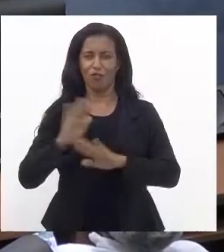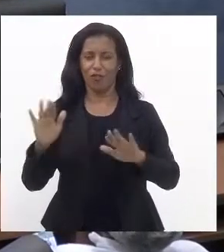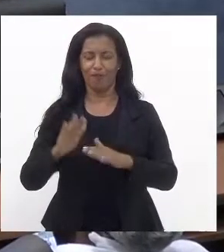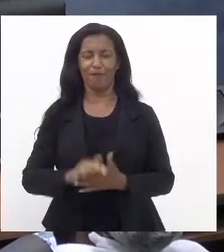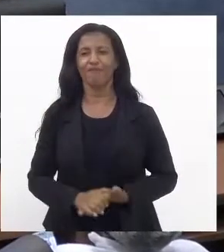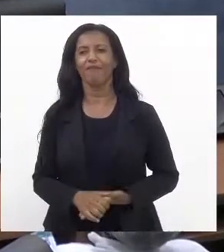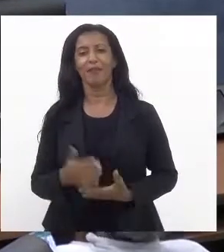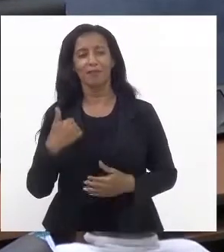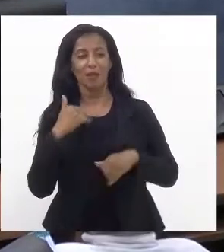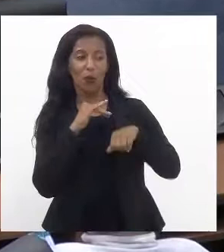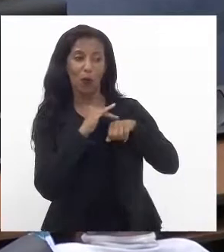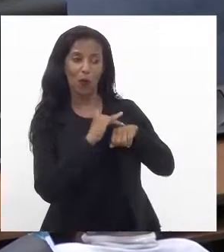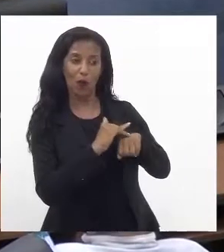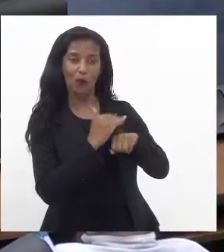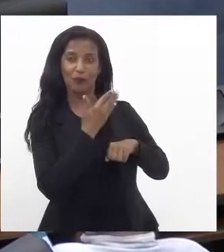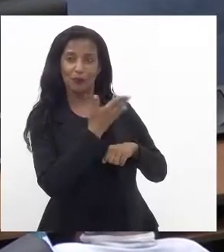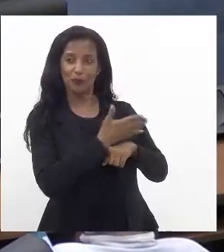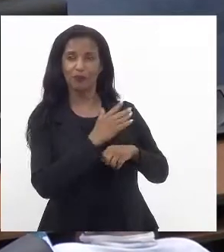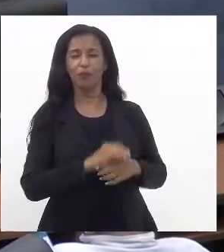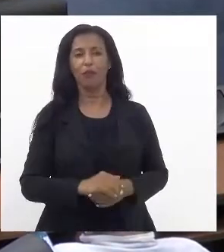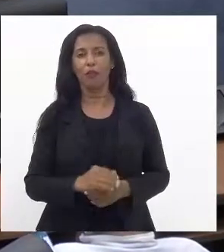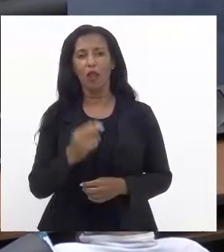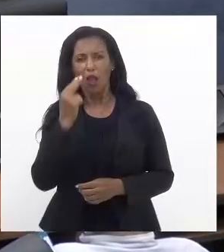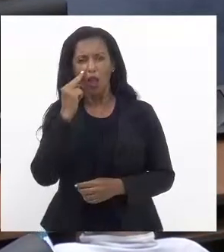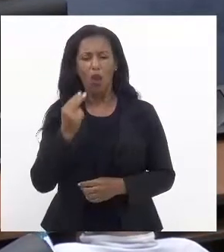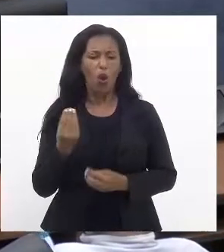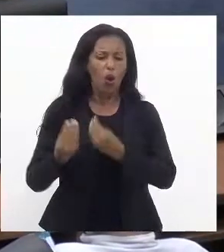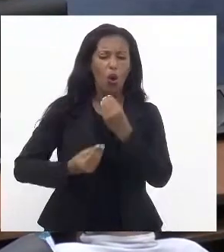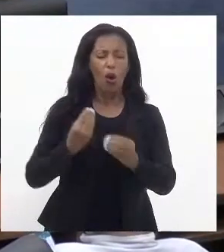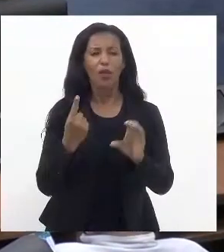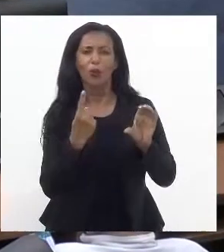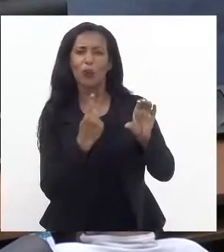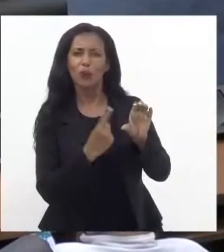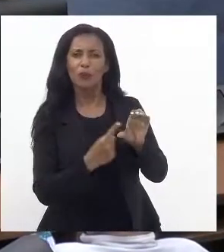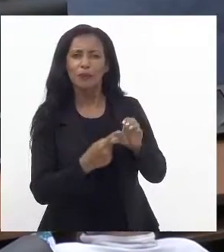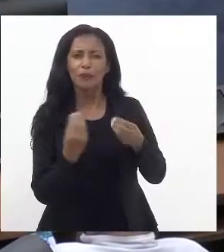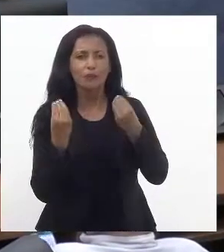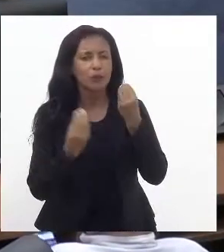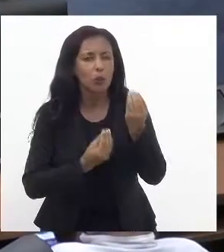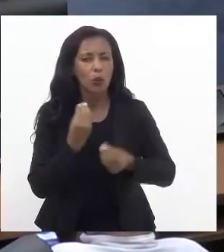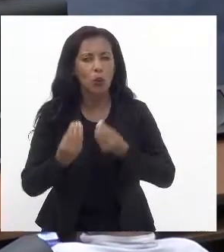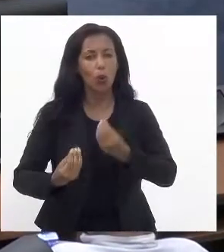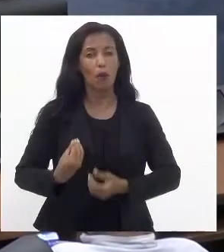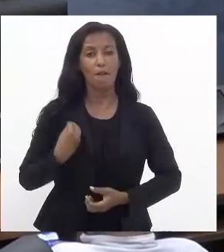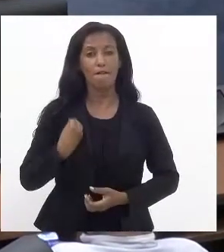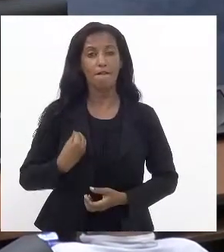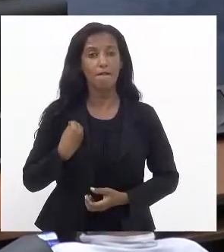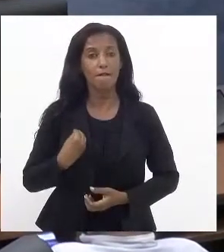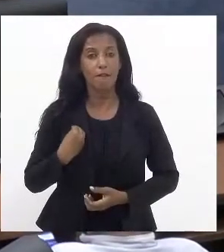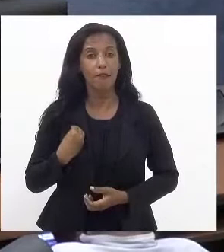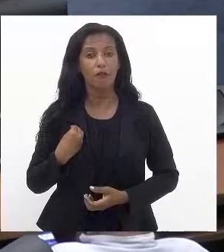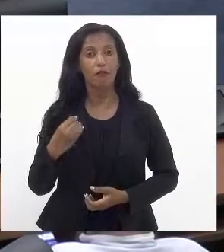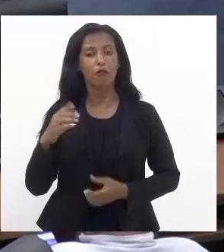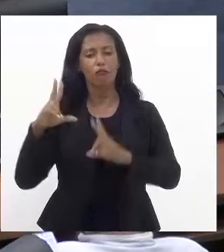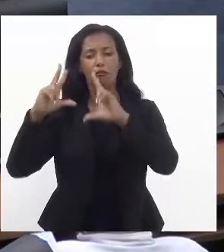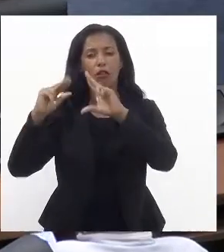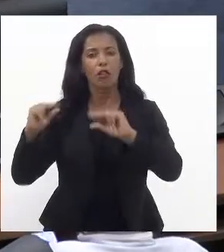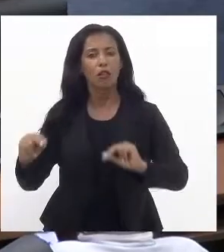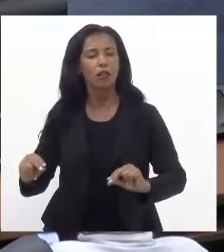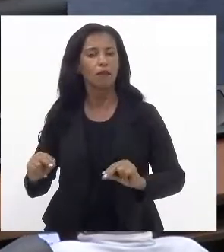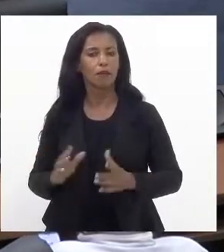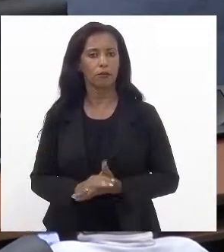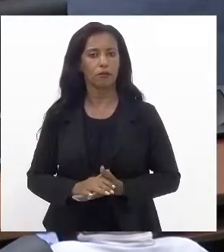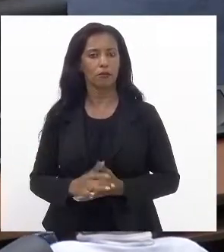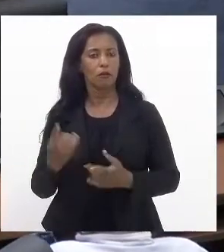conversava com ele, né, e dizia assim, olha que como o cristianismo é vivo no Líbano, né?